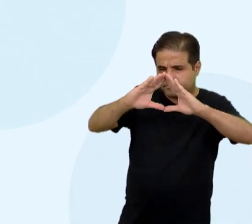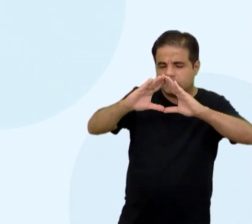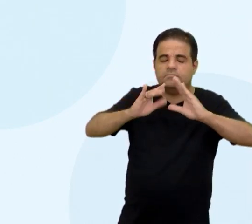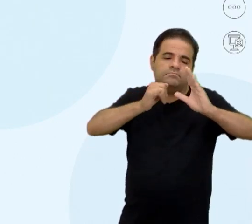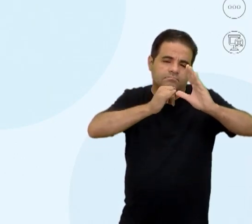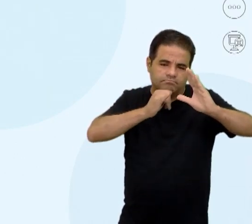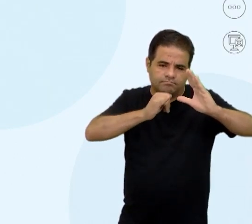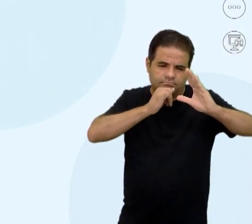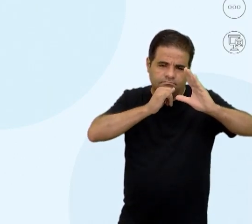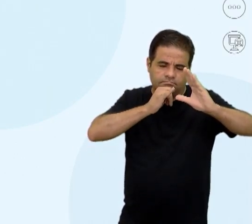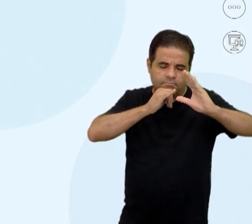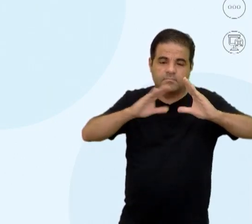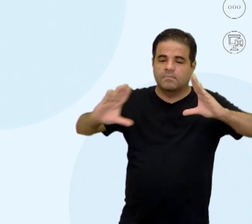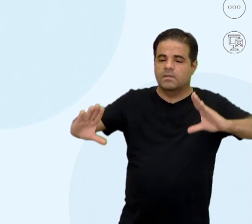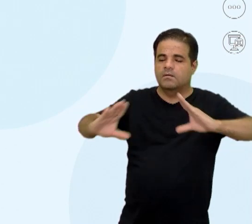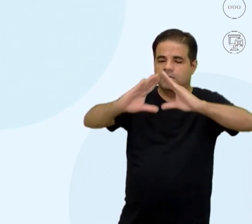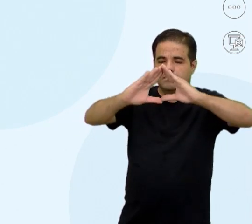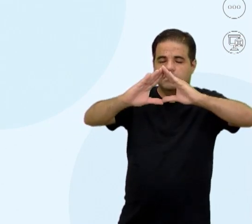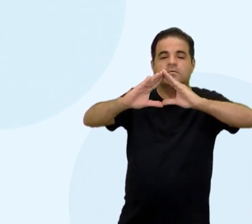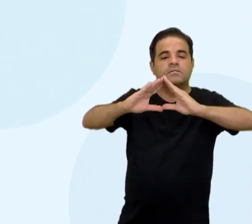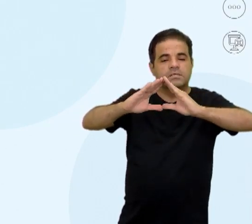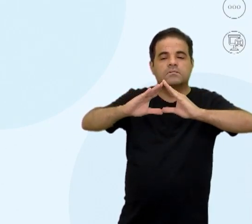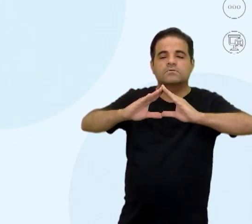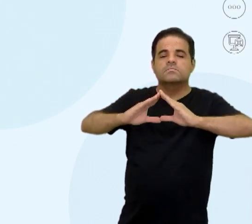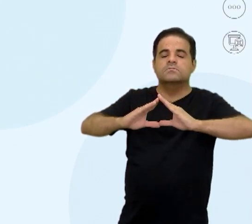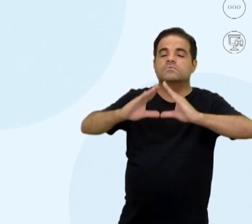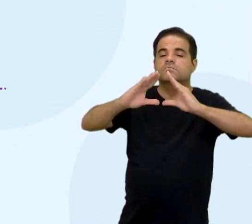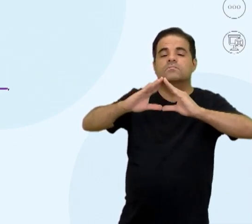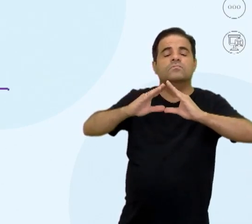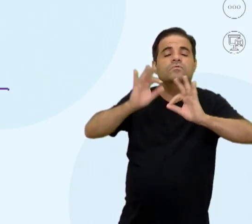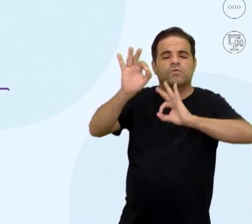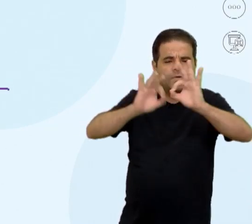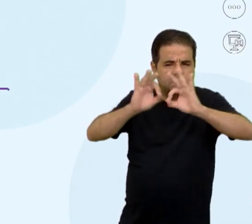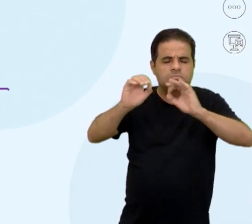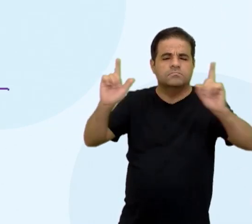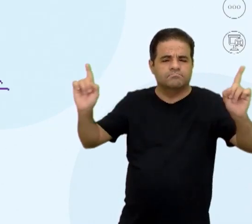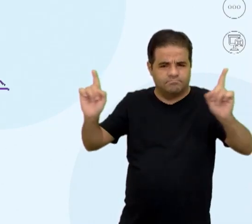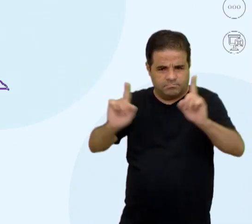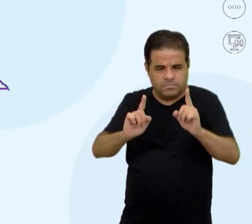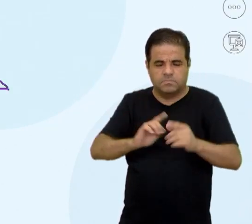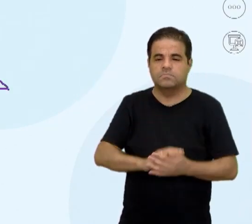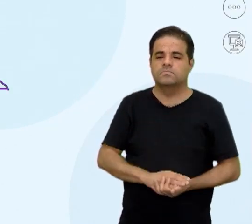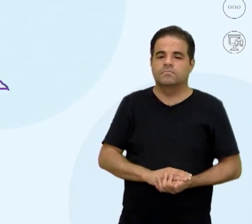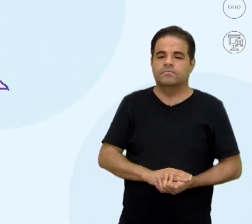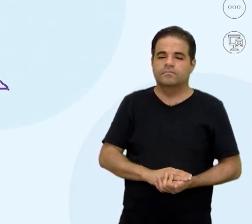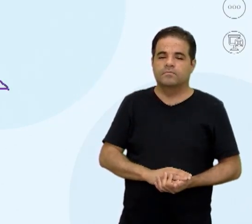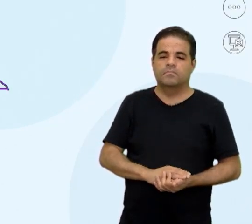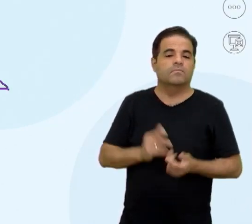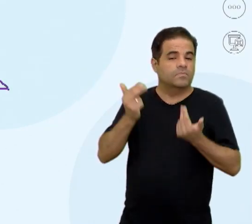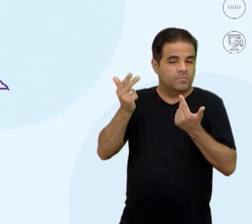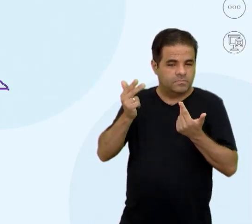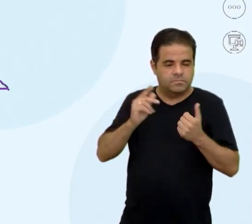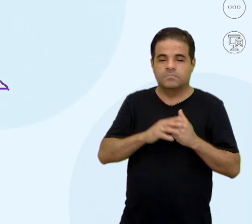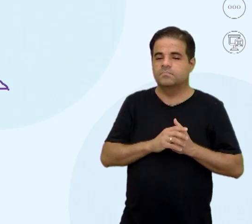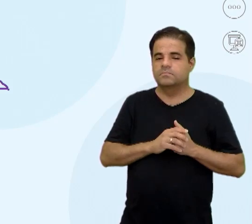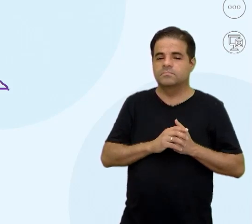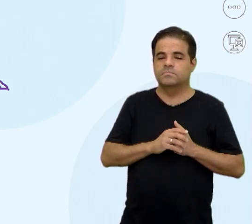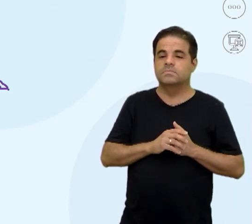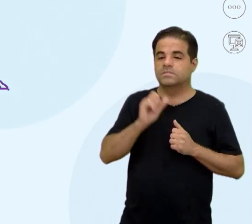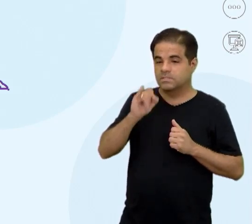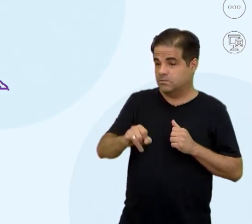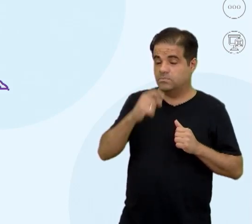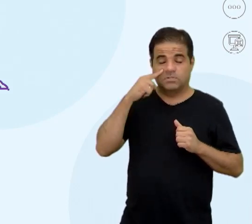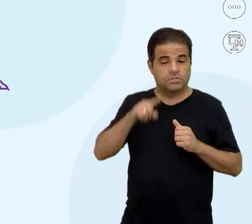vou dar esse exemplo aqui, ó, tá? Esses dois triangulinhos aqui, eu vou fazer um pouquinho menor esse, acabou ficando igual, né? Se